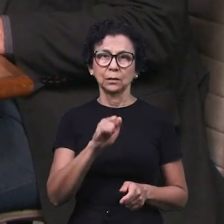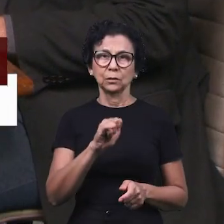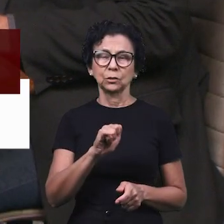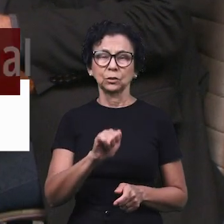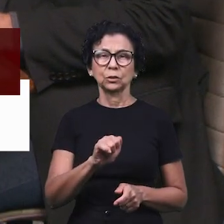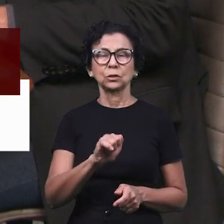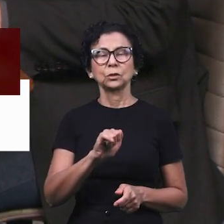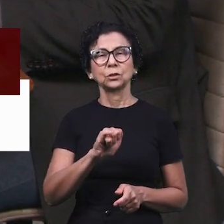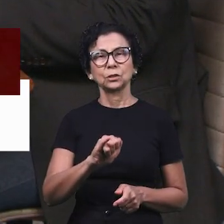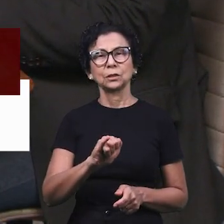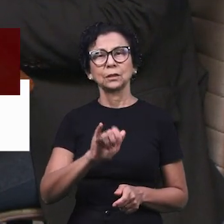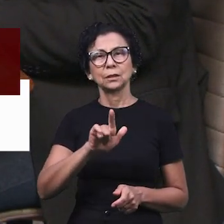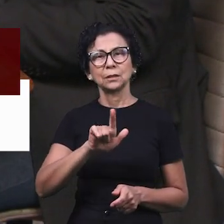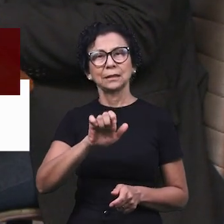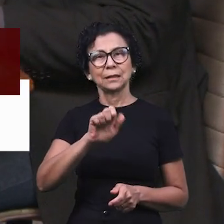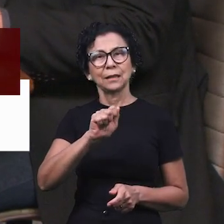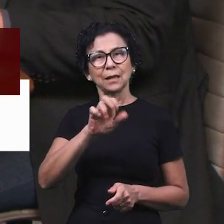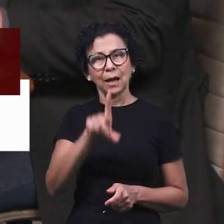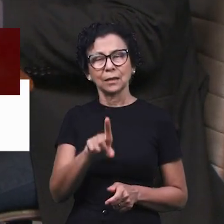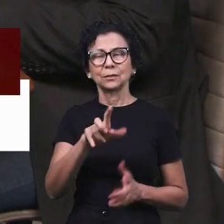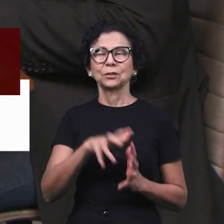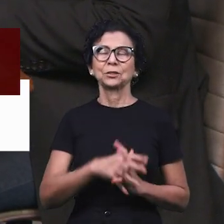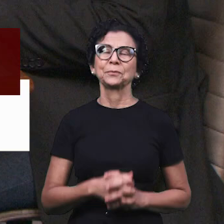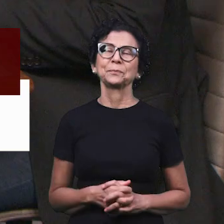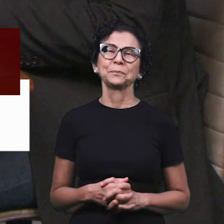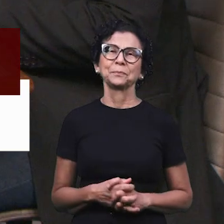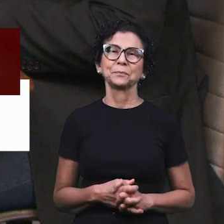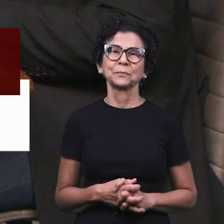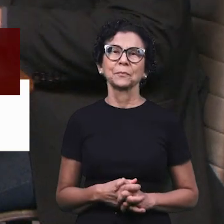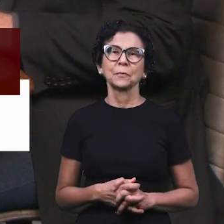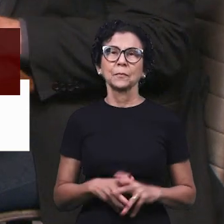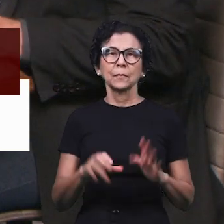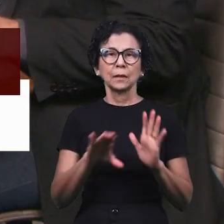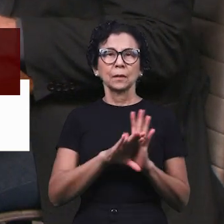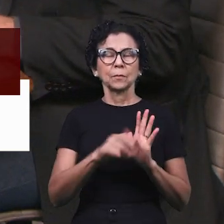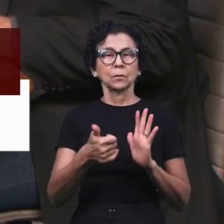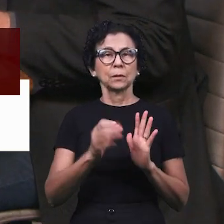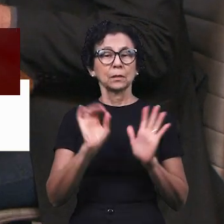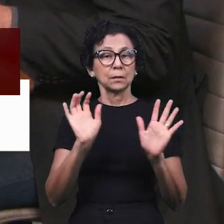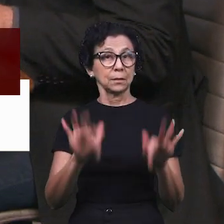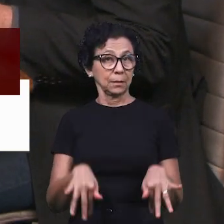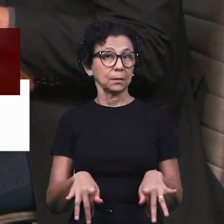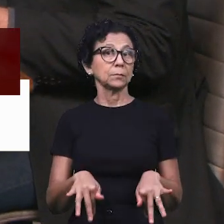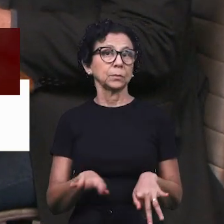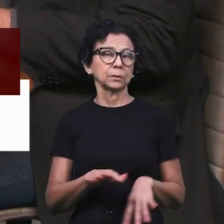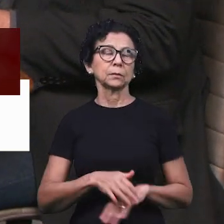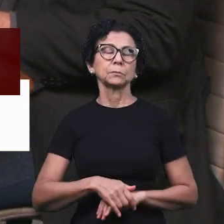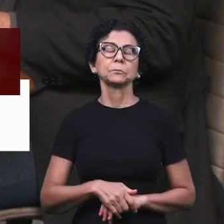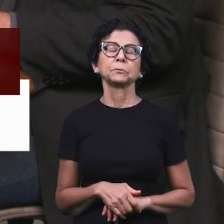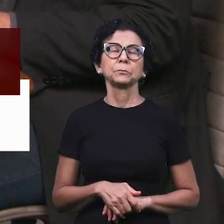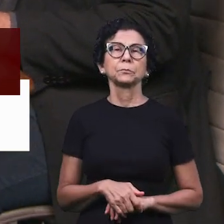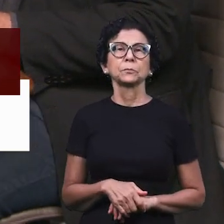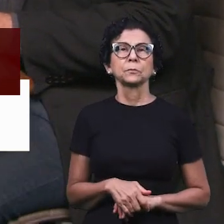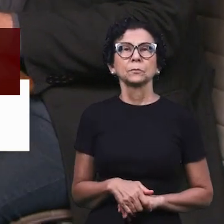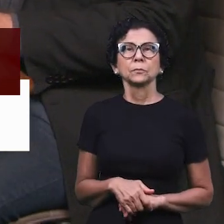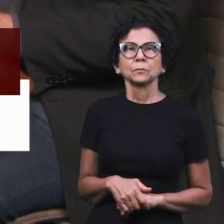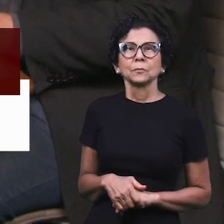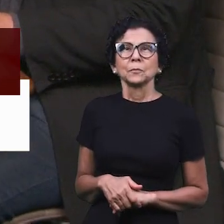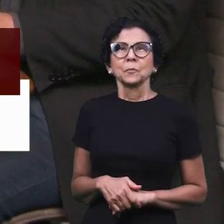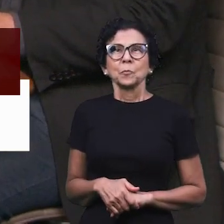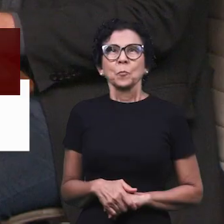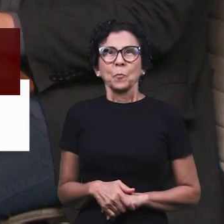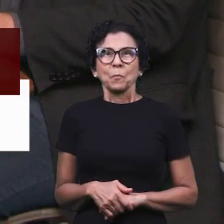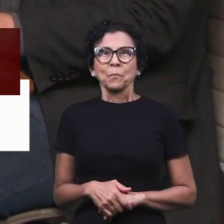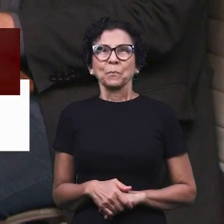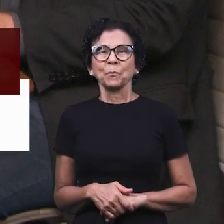aqui, pastor, a leitura do capítulo 10. Vamos encerrar esse episódio hoje no